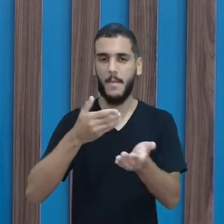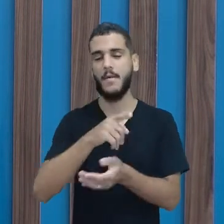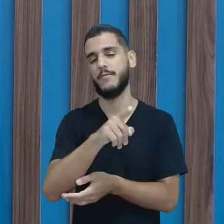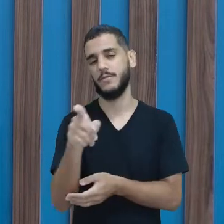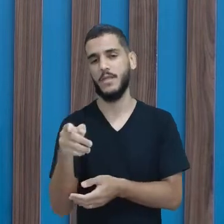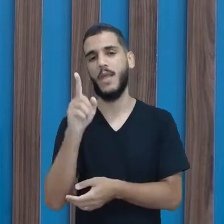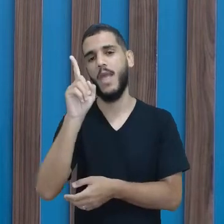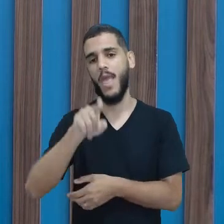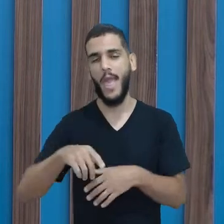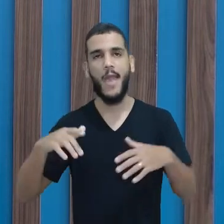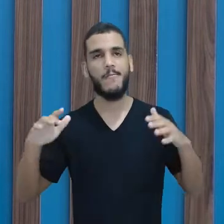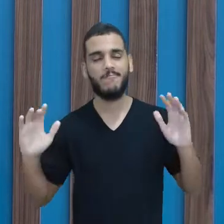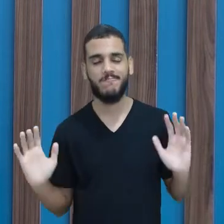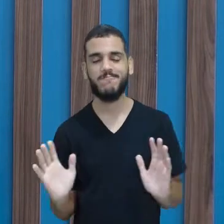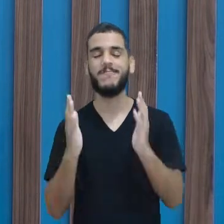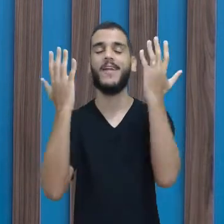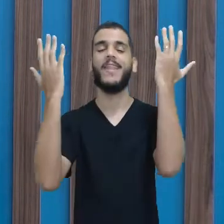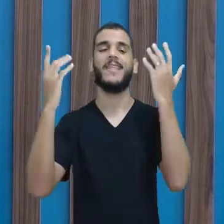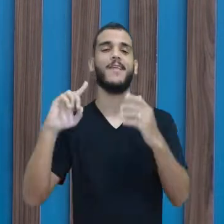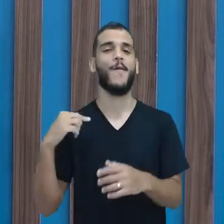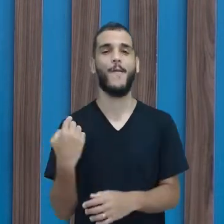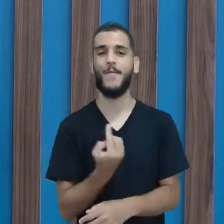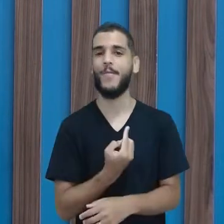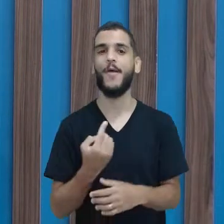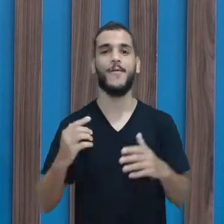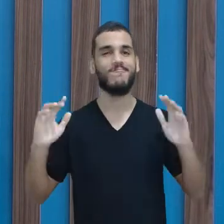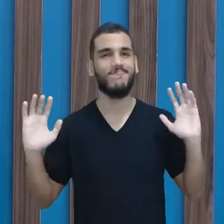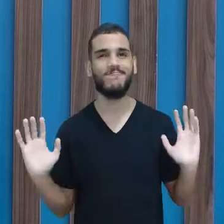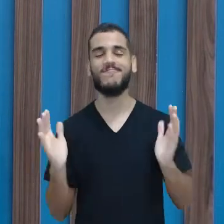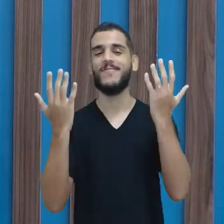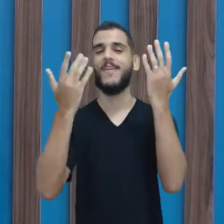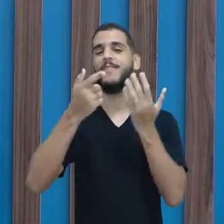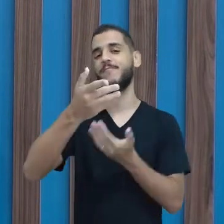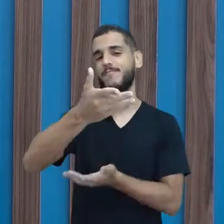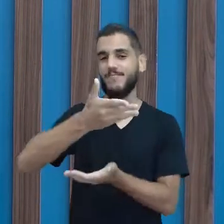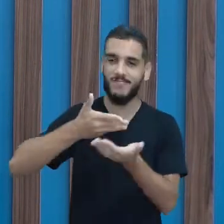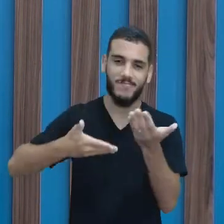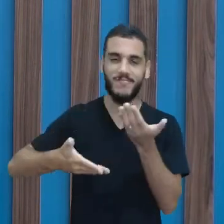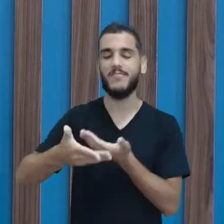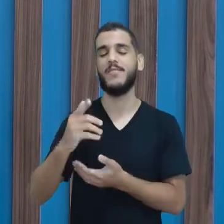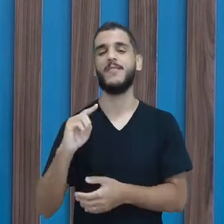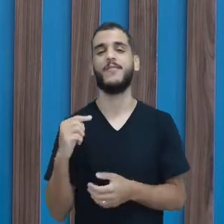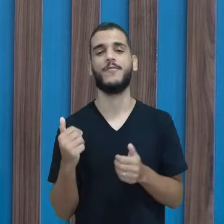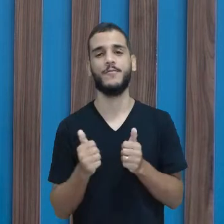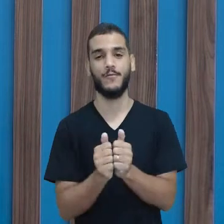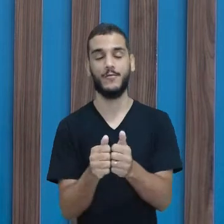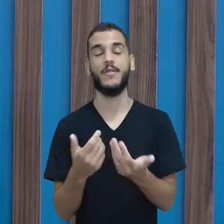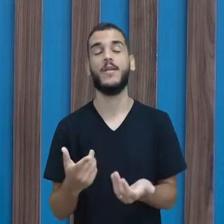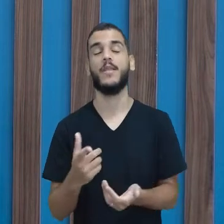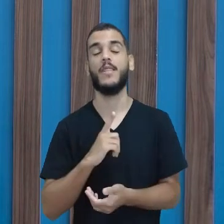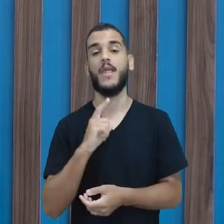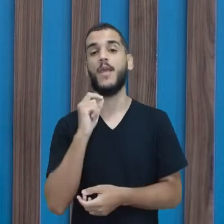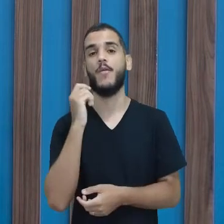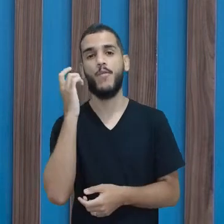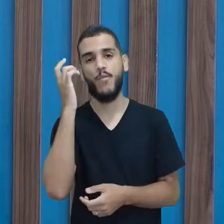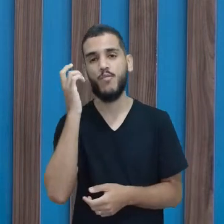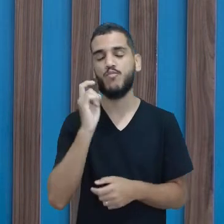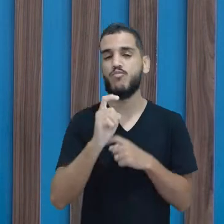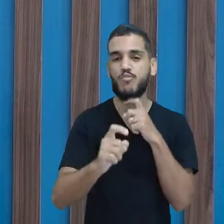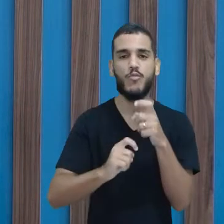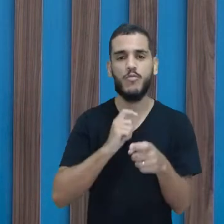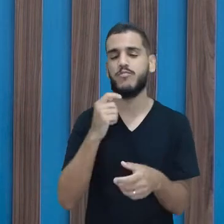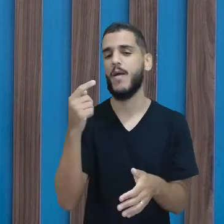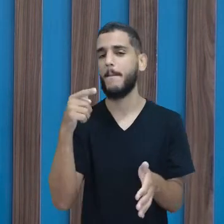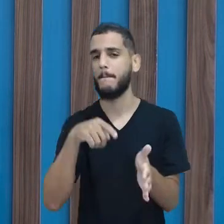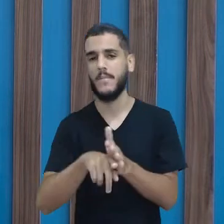uma alegria, a gente fica muito mais alegre quando vocês interagem conosco e aí tiramos as suas dúvidas,